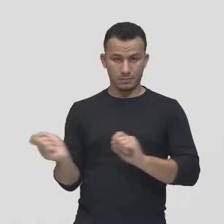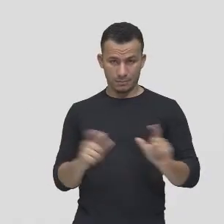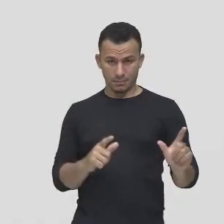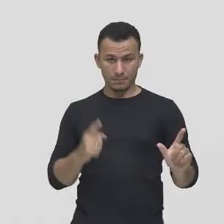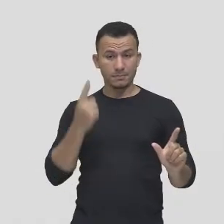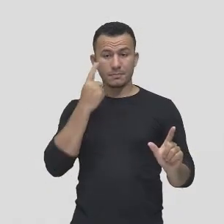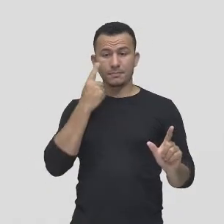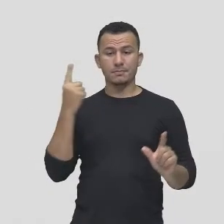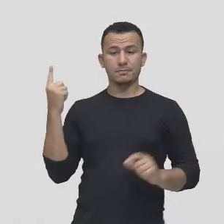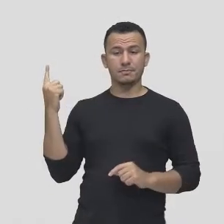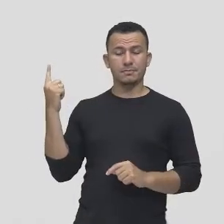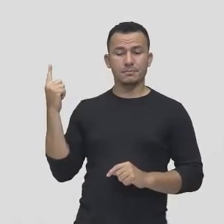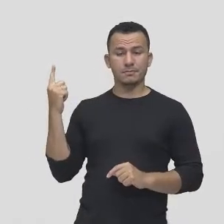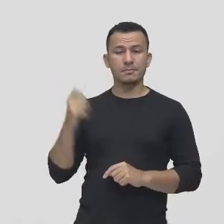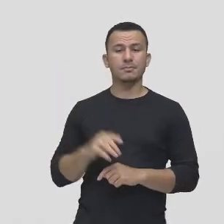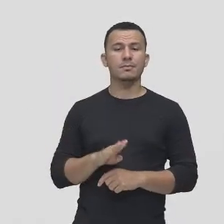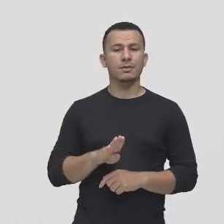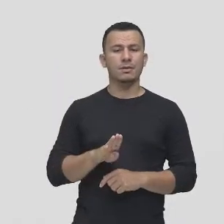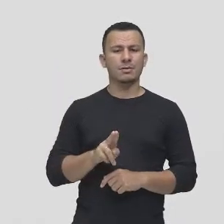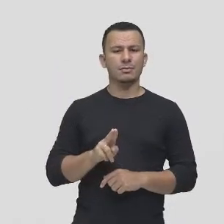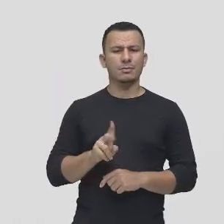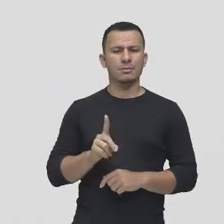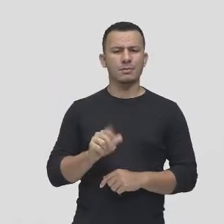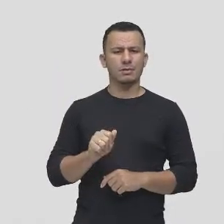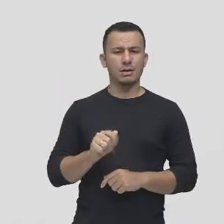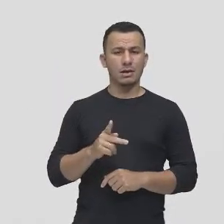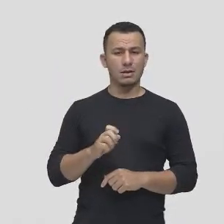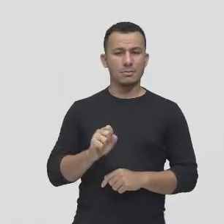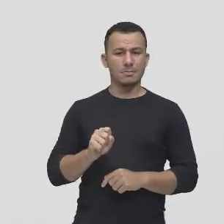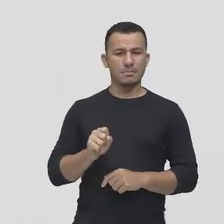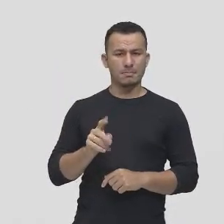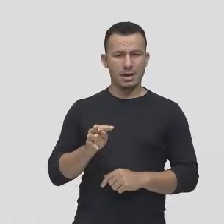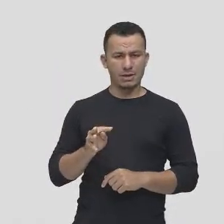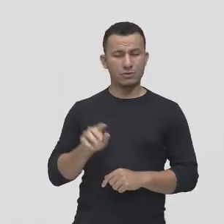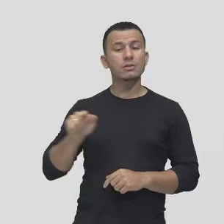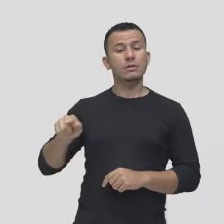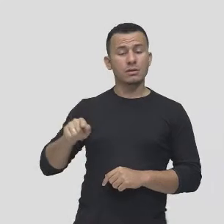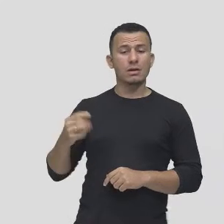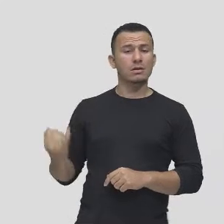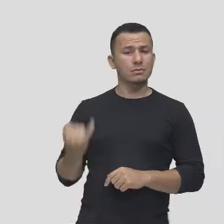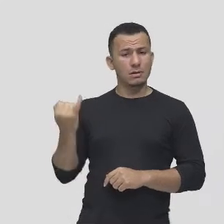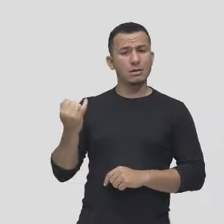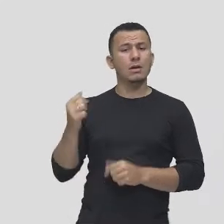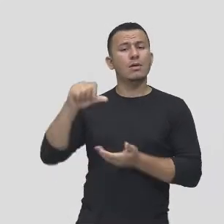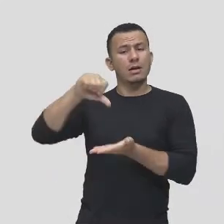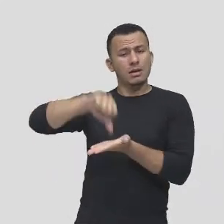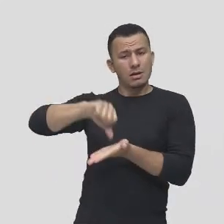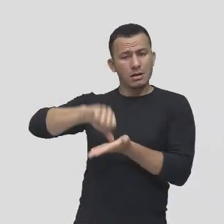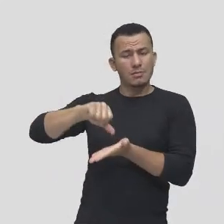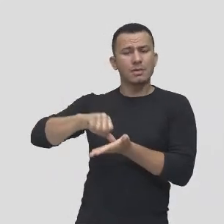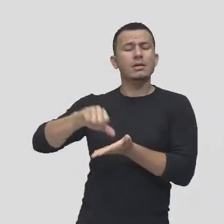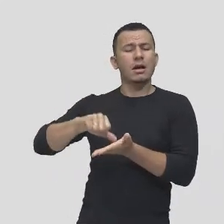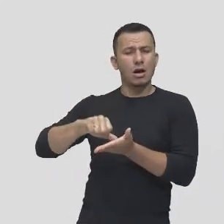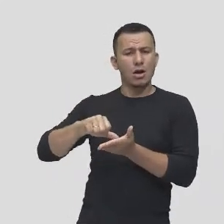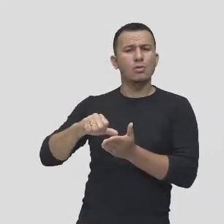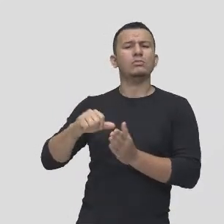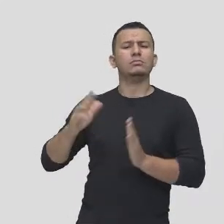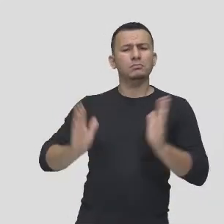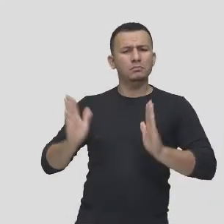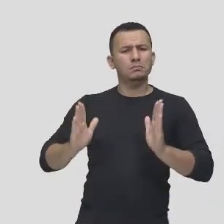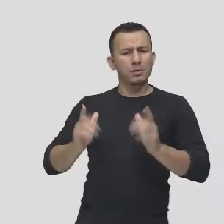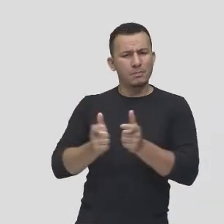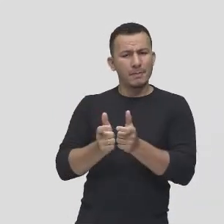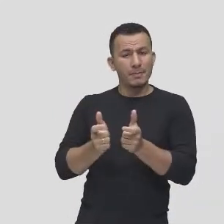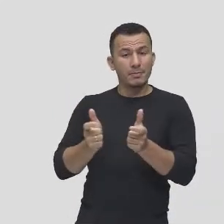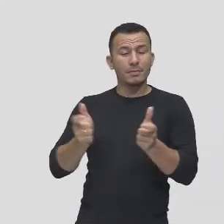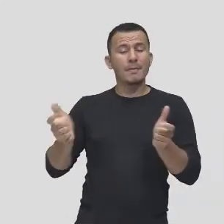vai ver aí a área de Budapeste, que é a capital, né? Que é muito importante, nas últimas décadas acabou crescendo